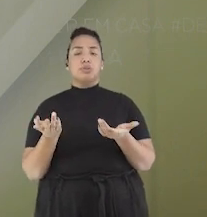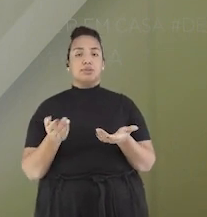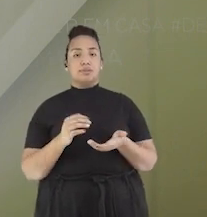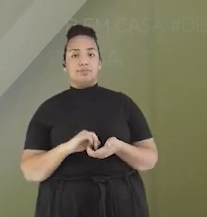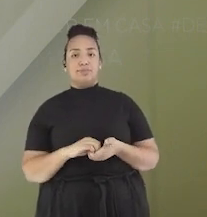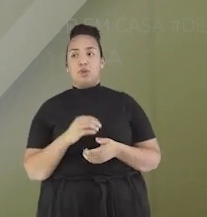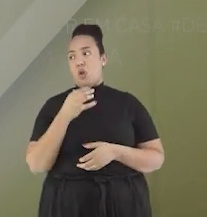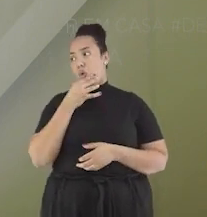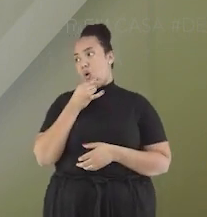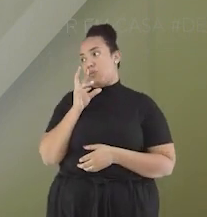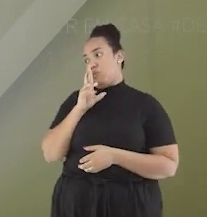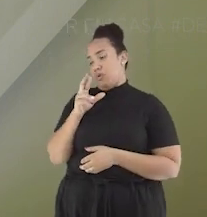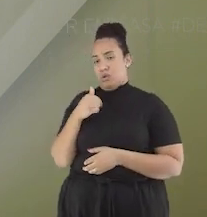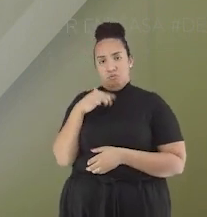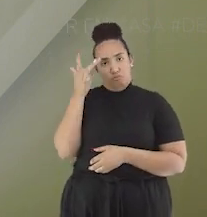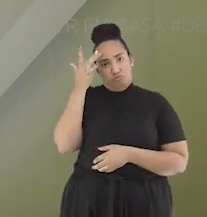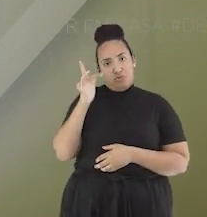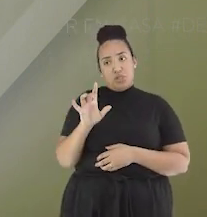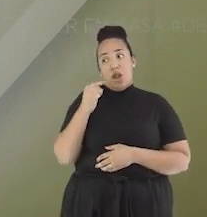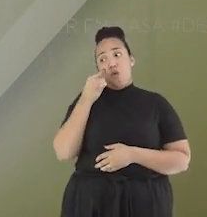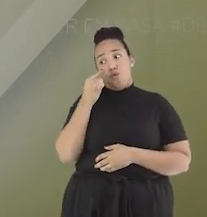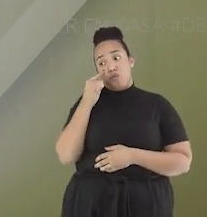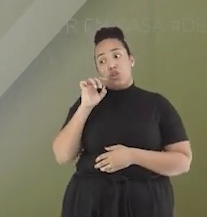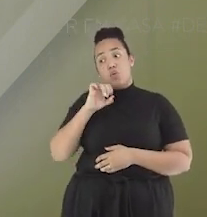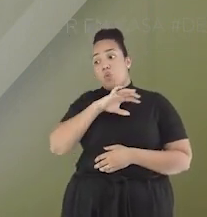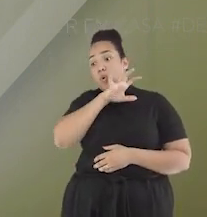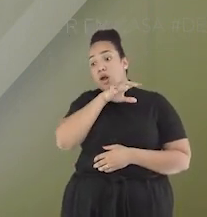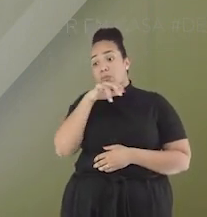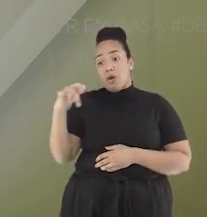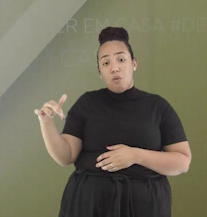lagarto ou largato? O primeiro